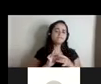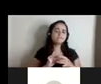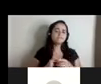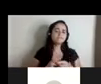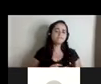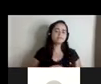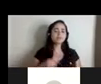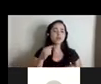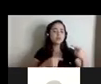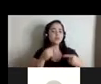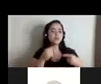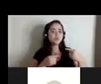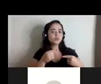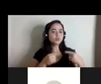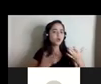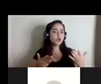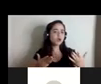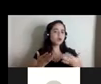E o diálogo cooperativo?